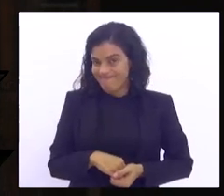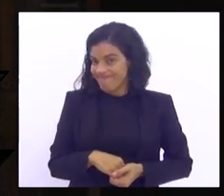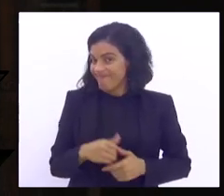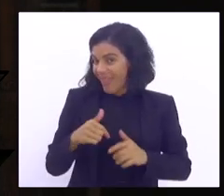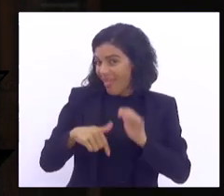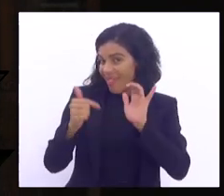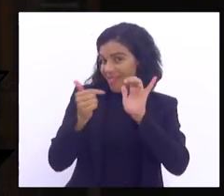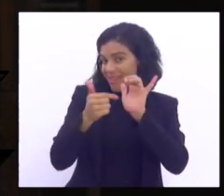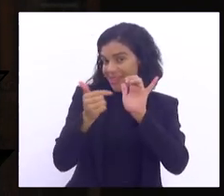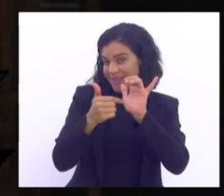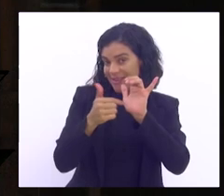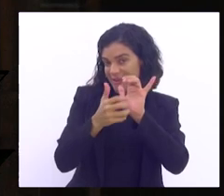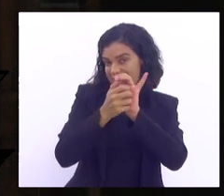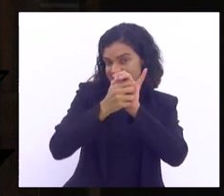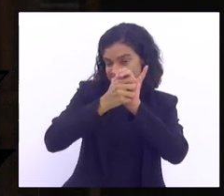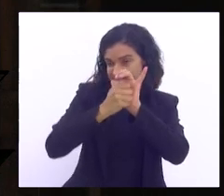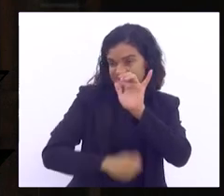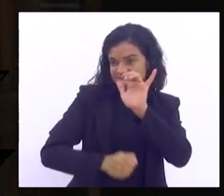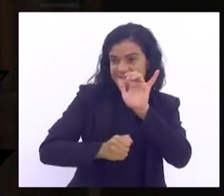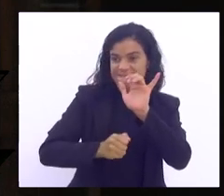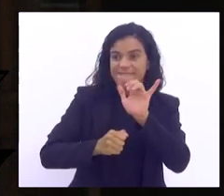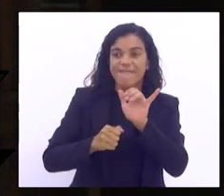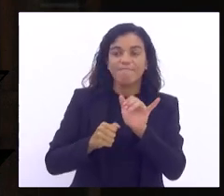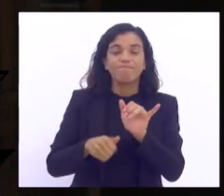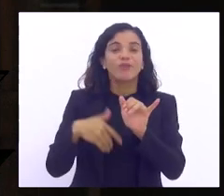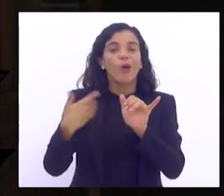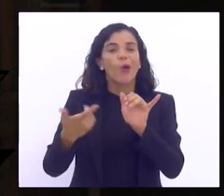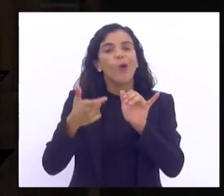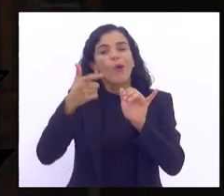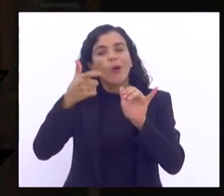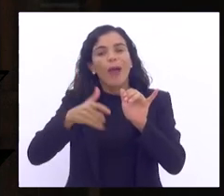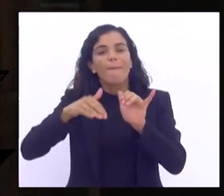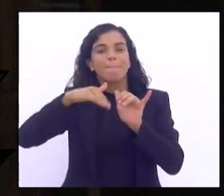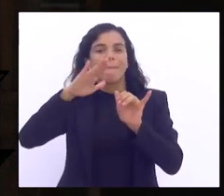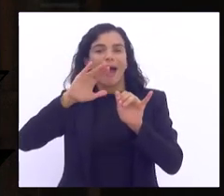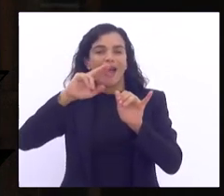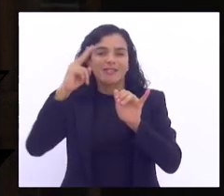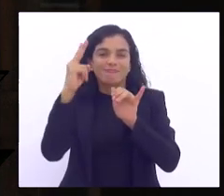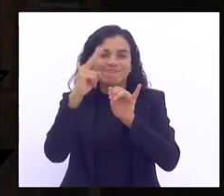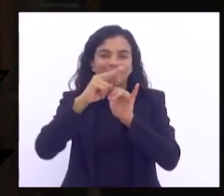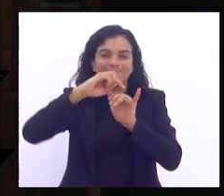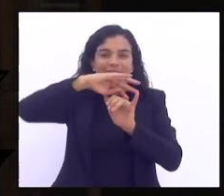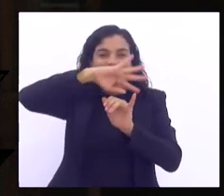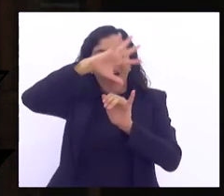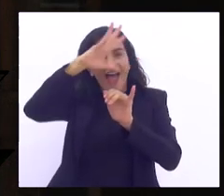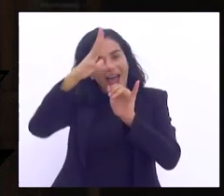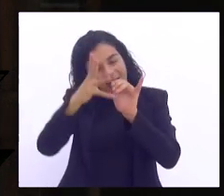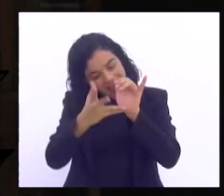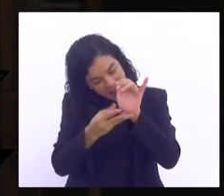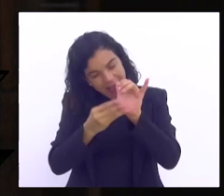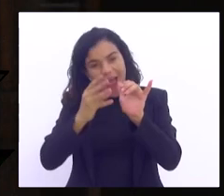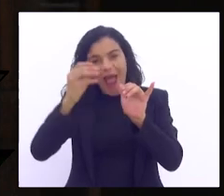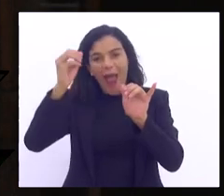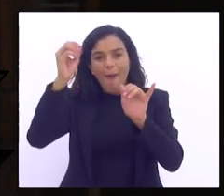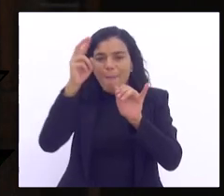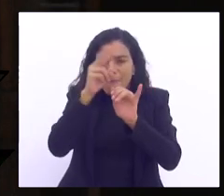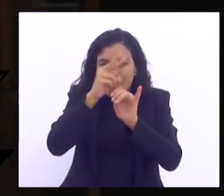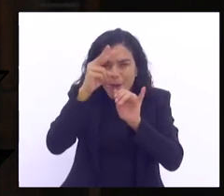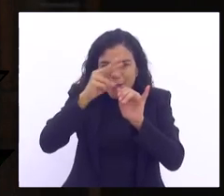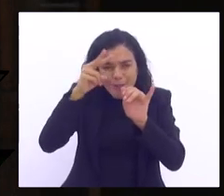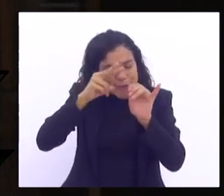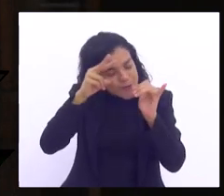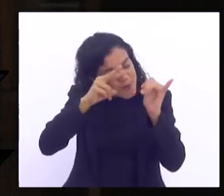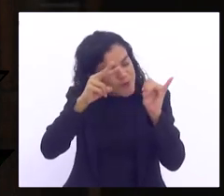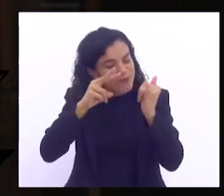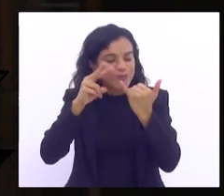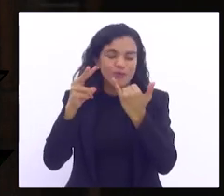que acontece. Portanto, o lugar mais sagrado do mundo deveria ser o lugar mais protegido